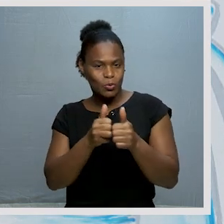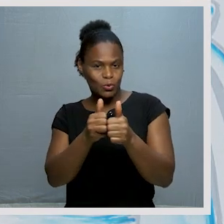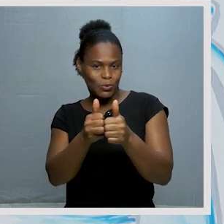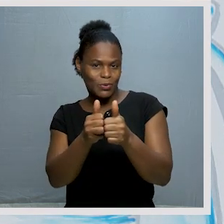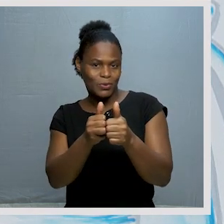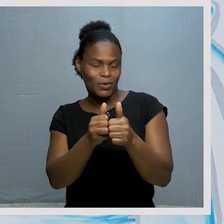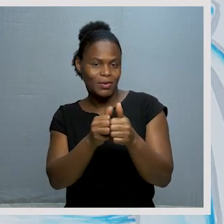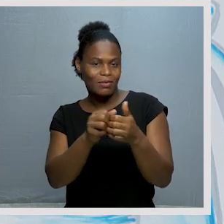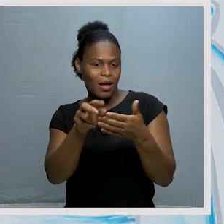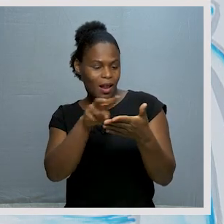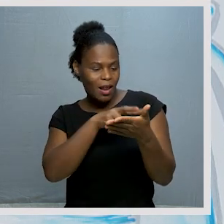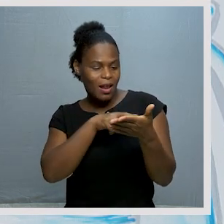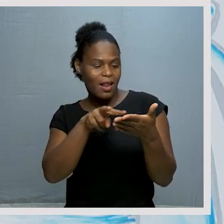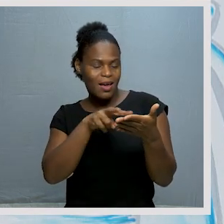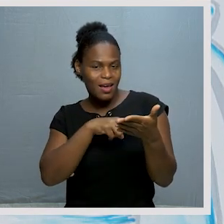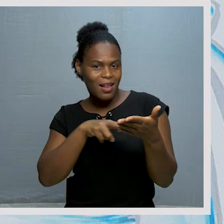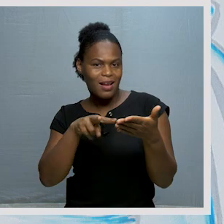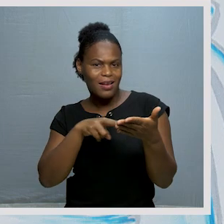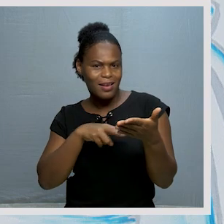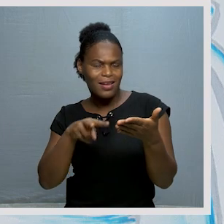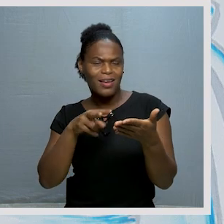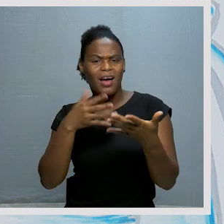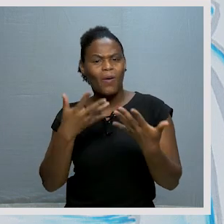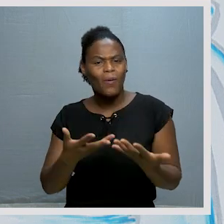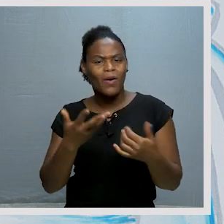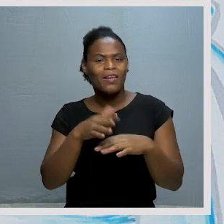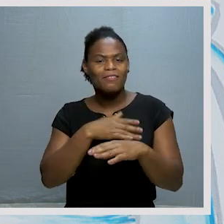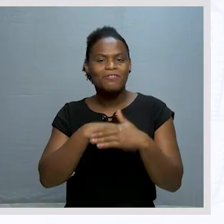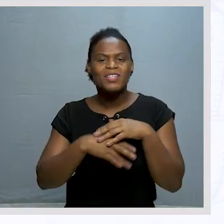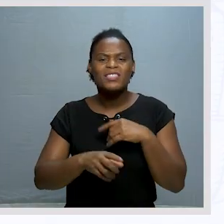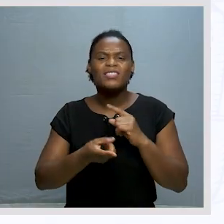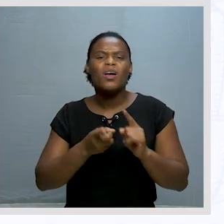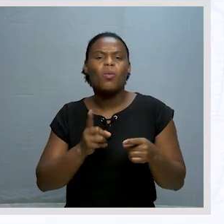ler o que é que vamos fazer neste momento.